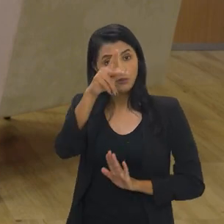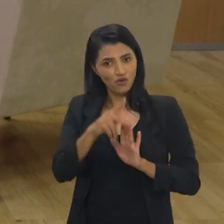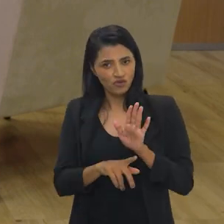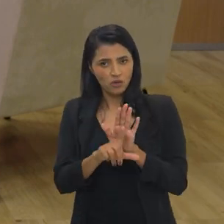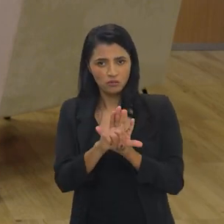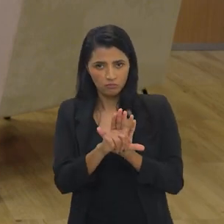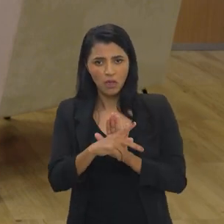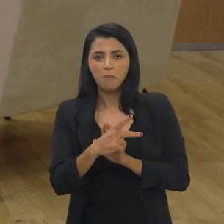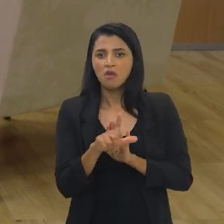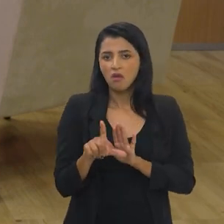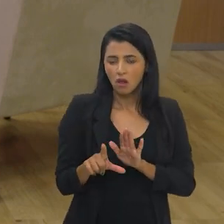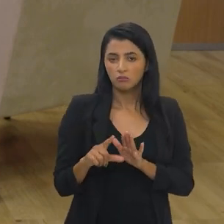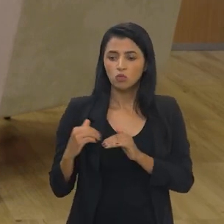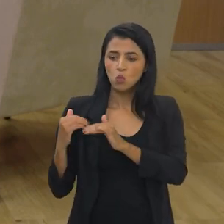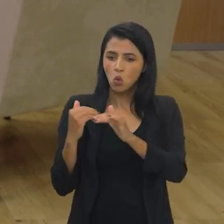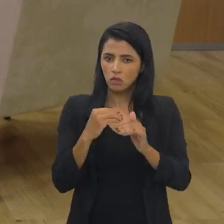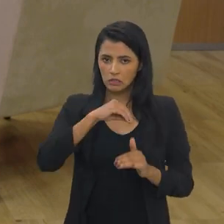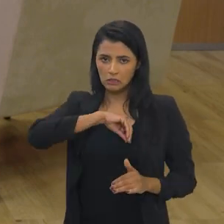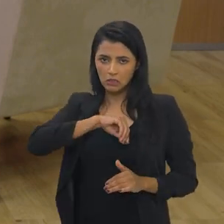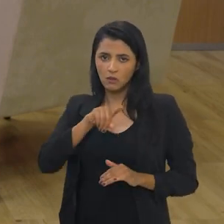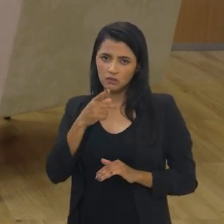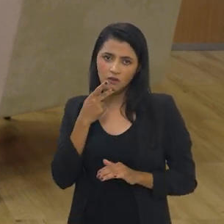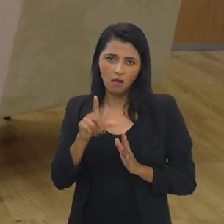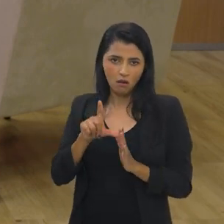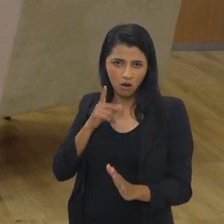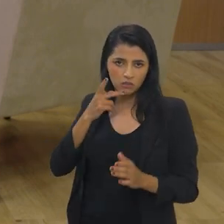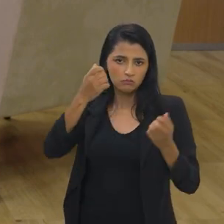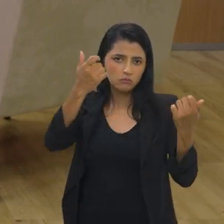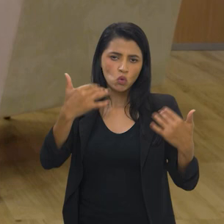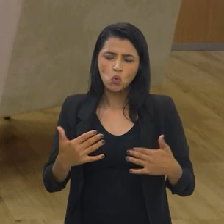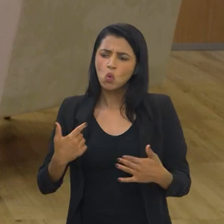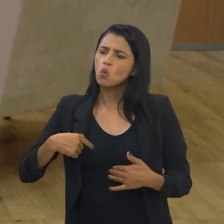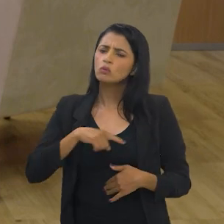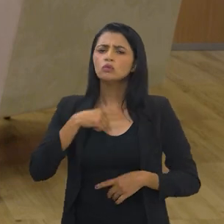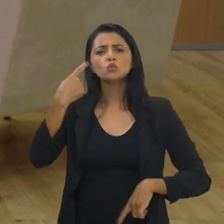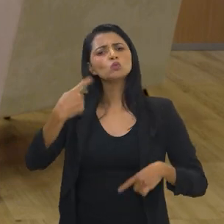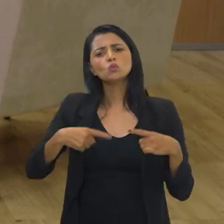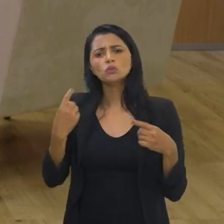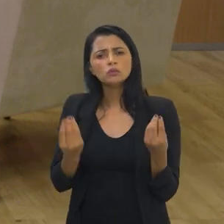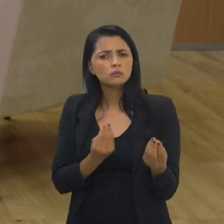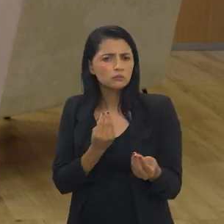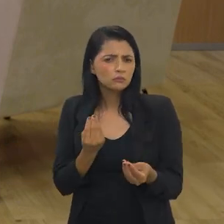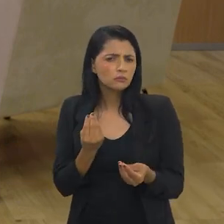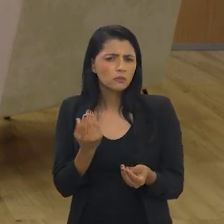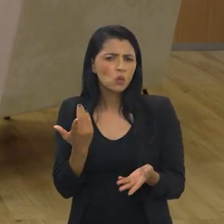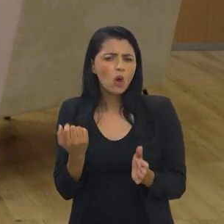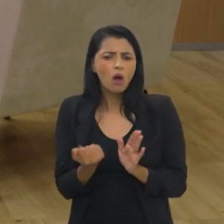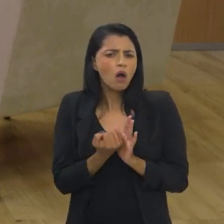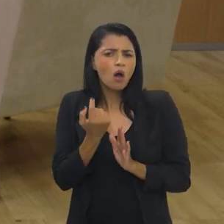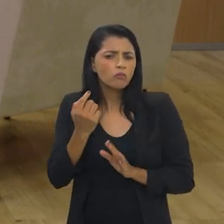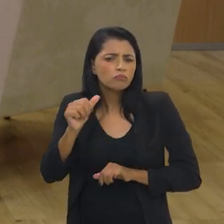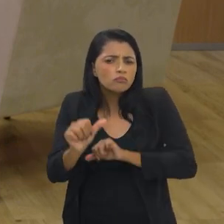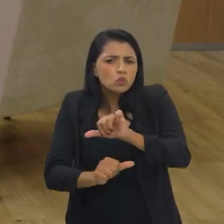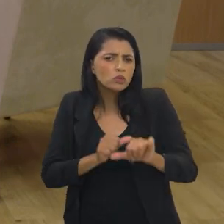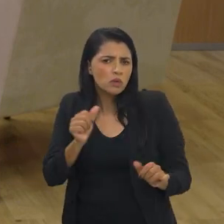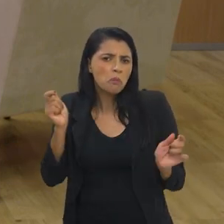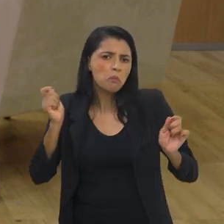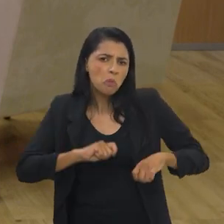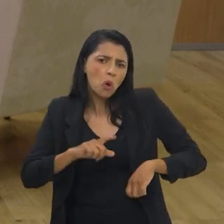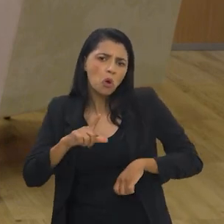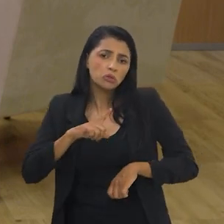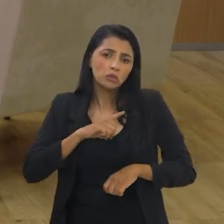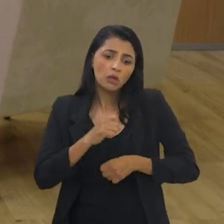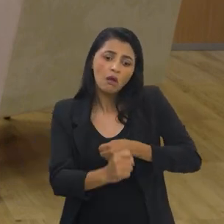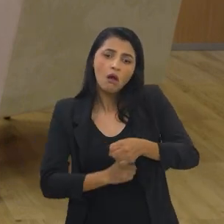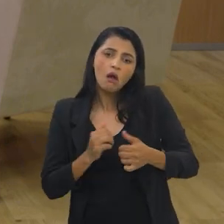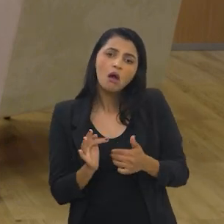o projeto de lei da Igualdade salarial que a senhora falou no primeiro bloco A gente discutir Qual que é o impacto que ele